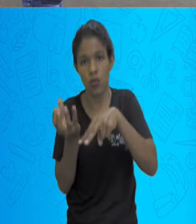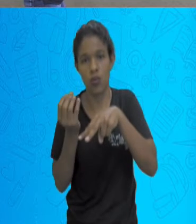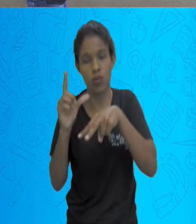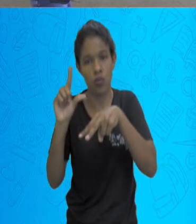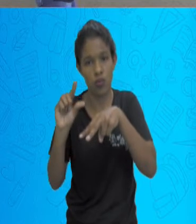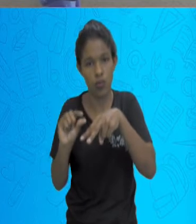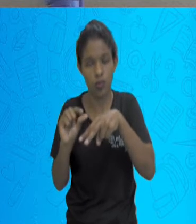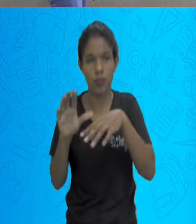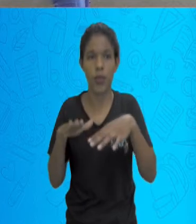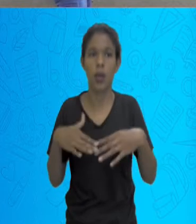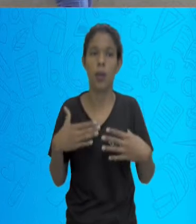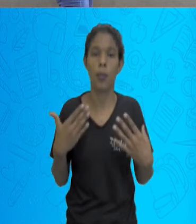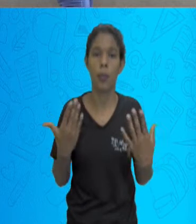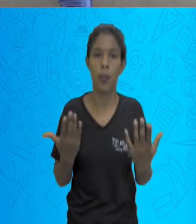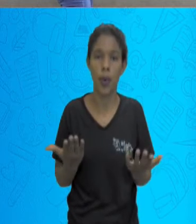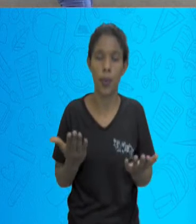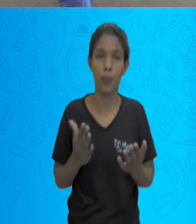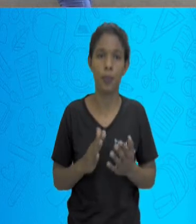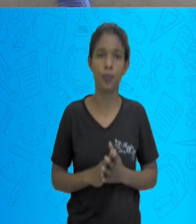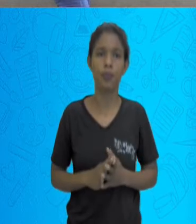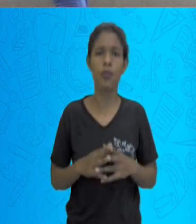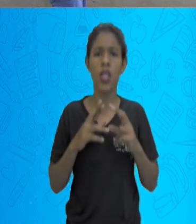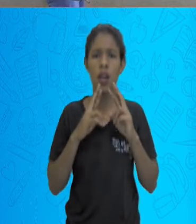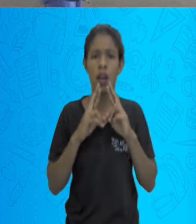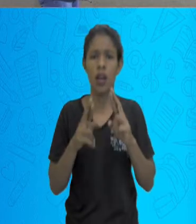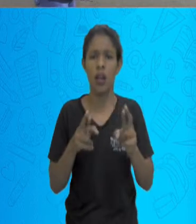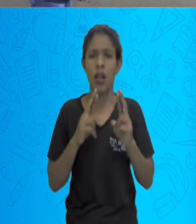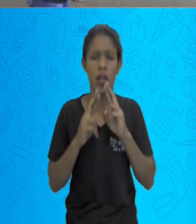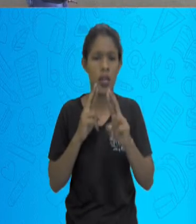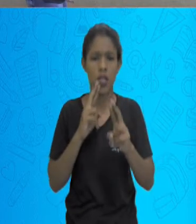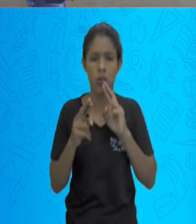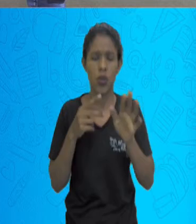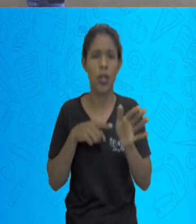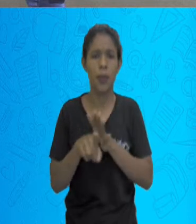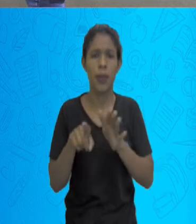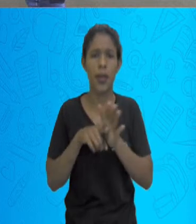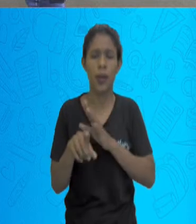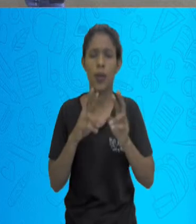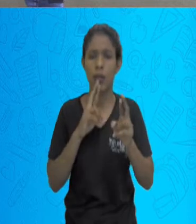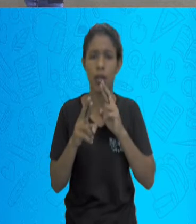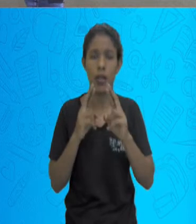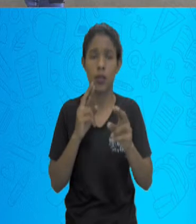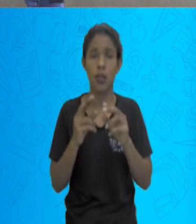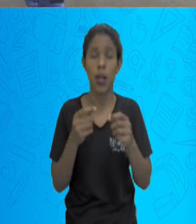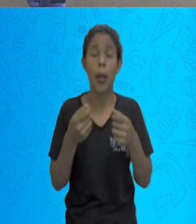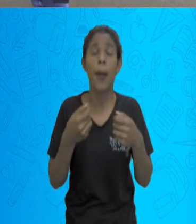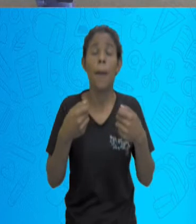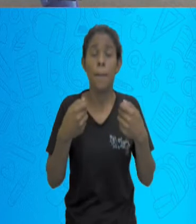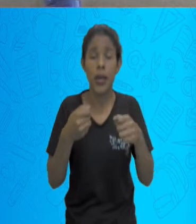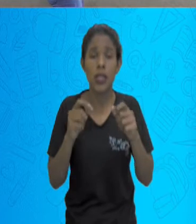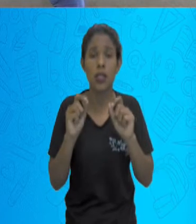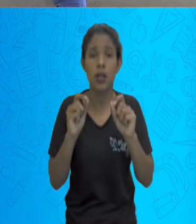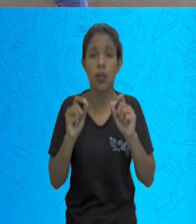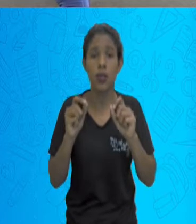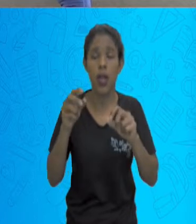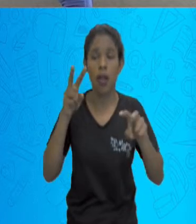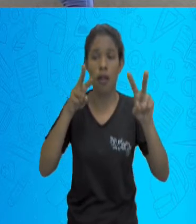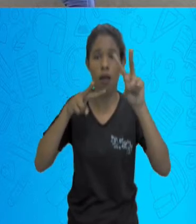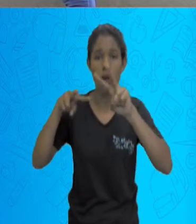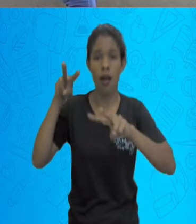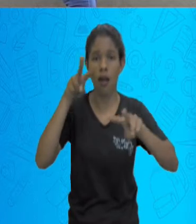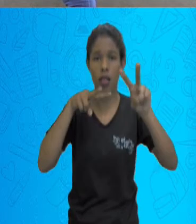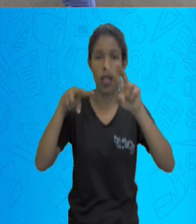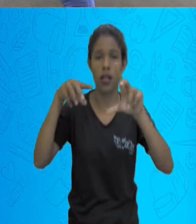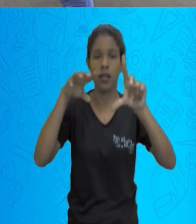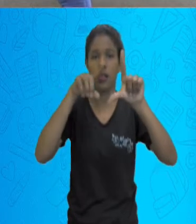Para responder a estas questões, devemos observar as informações indicadas no gráfico. Na linha horizontal, temos